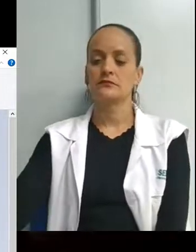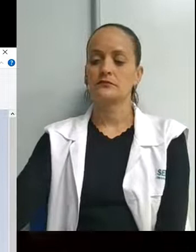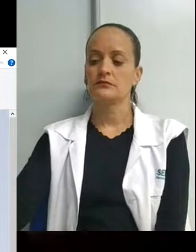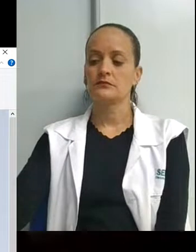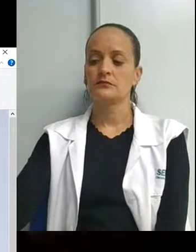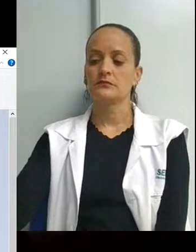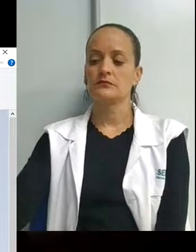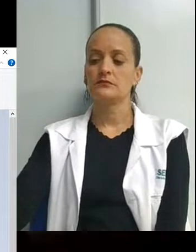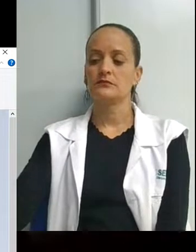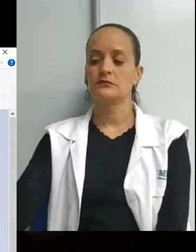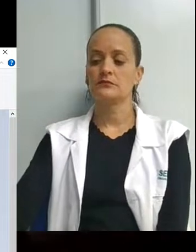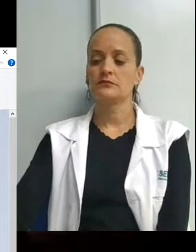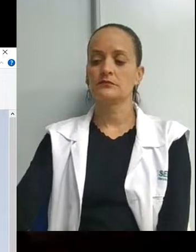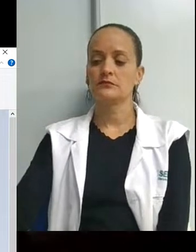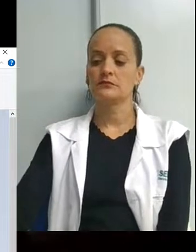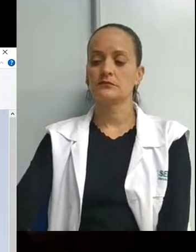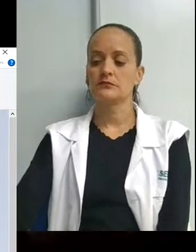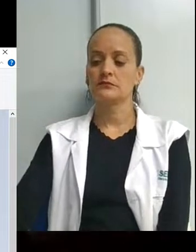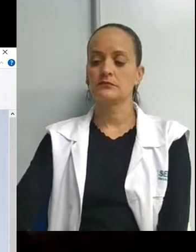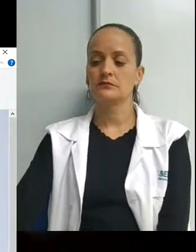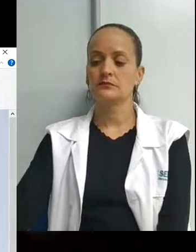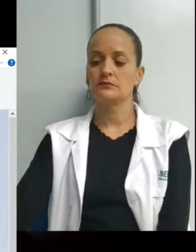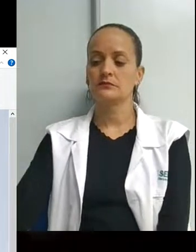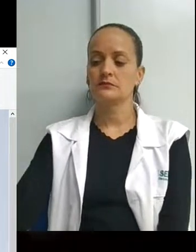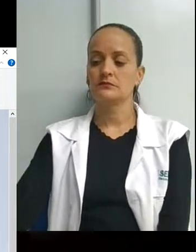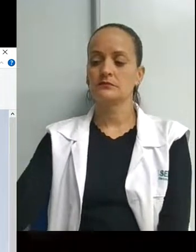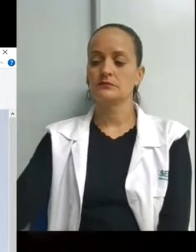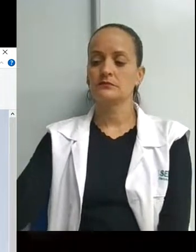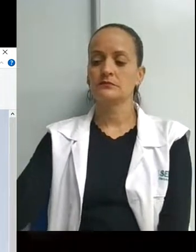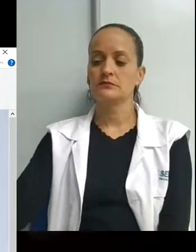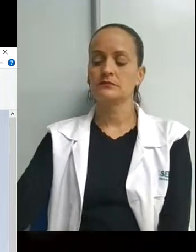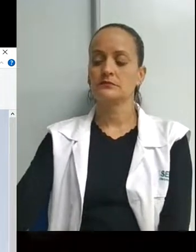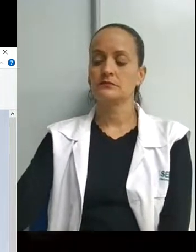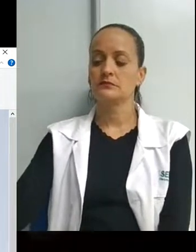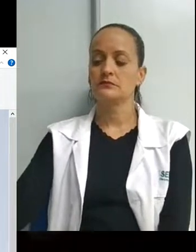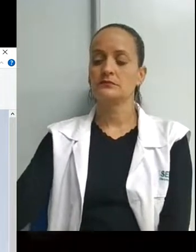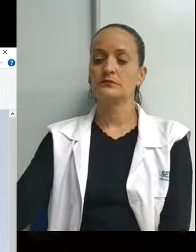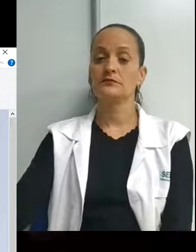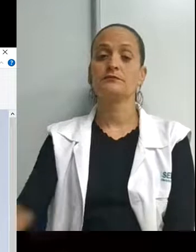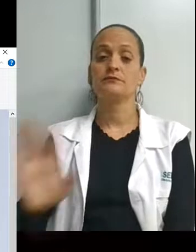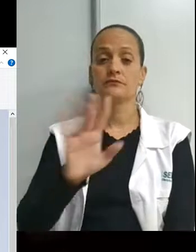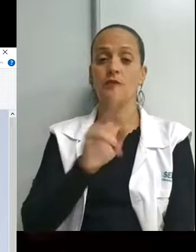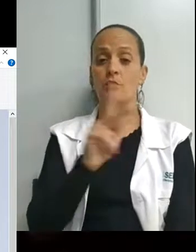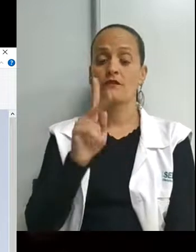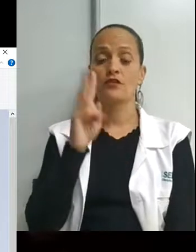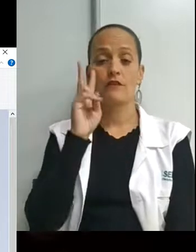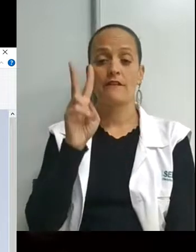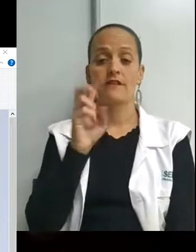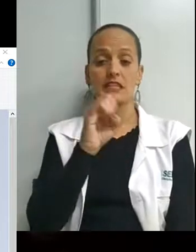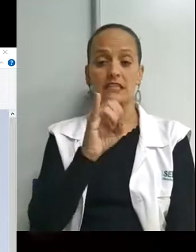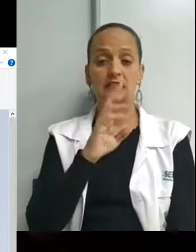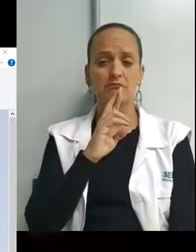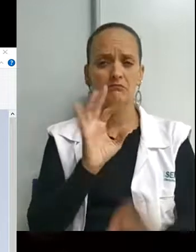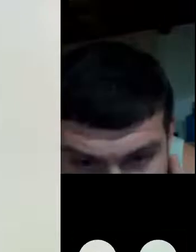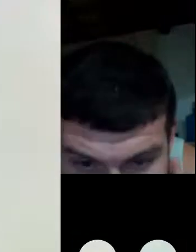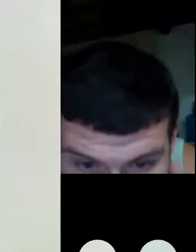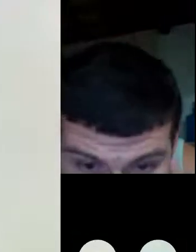só vou confirmar esse valor de resistência aqui, porque eu tô achando ele muito alto. Vou ver se tem uma outra Tudo fórmula ok aqui. também. Tá tudo certo?